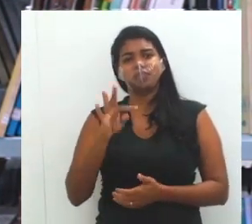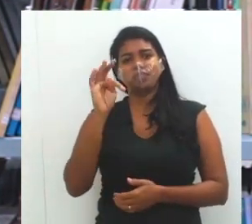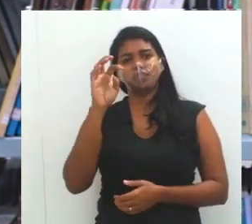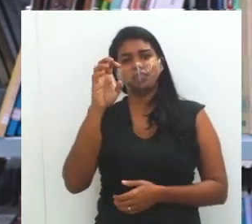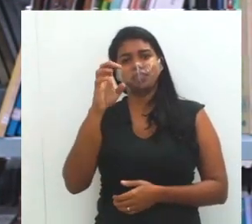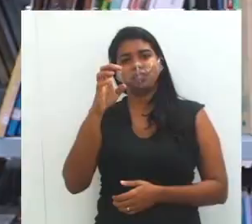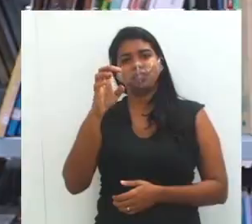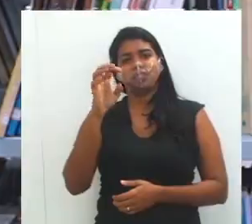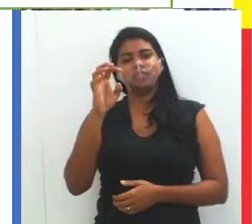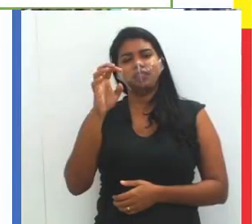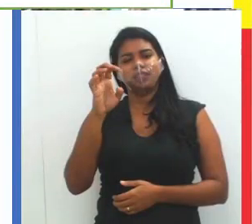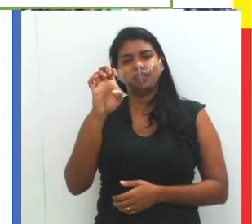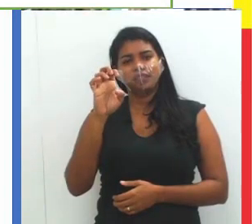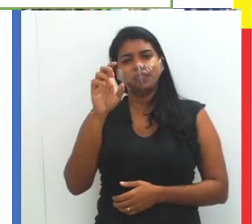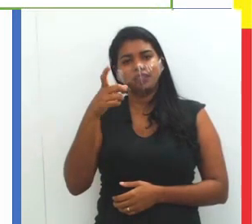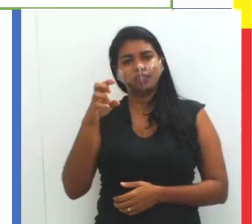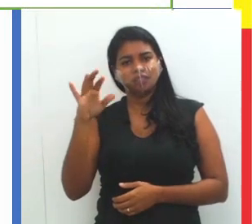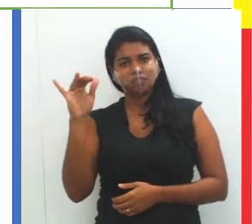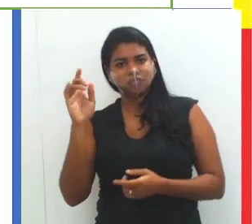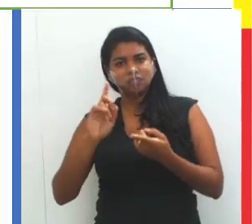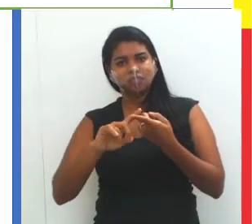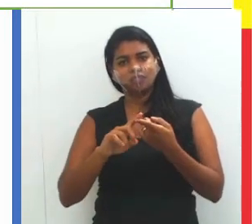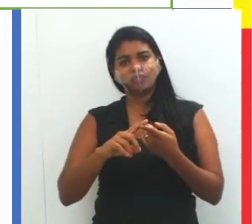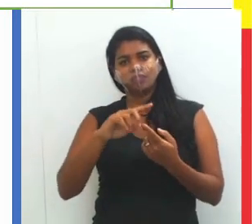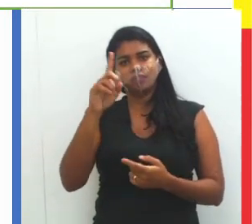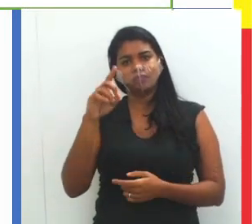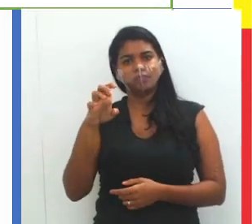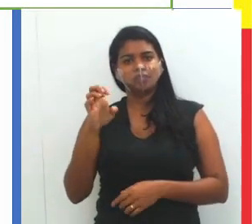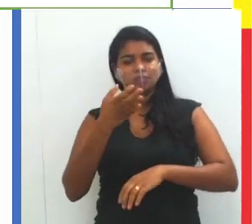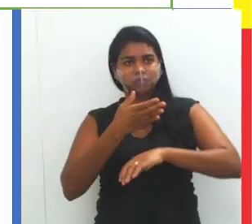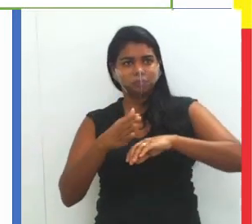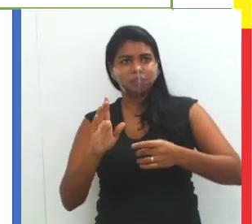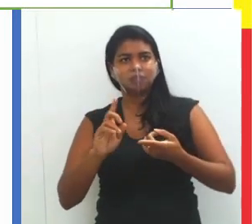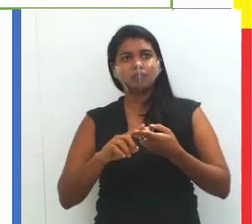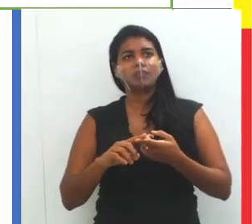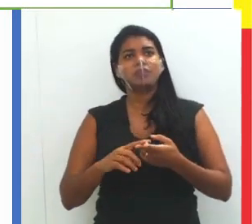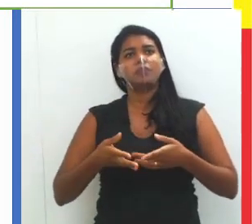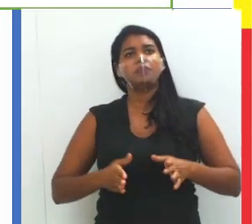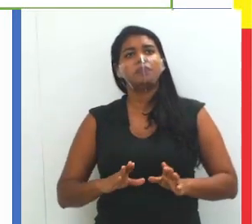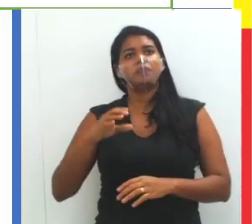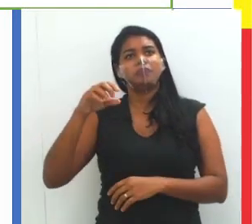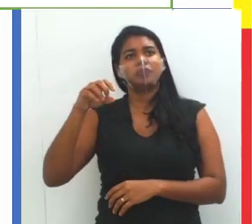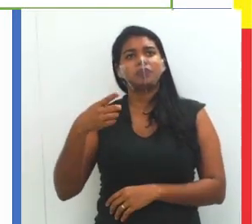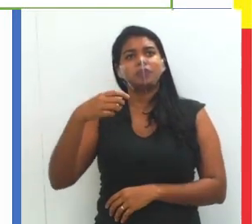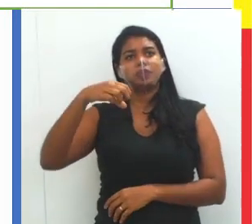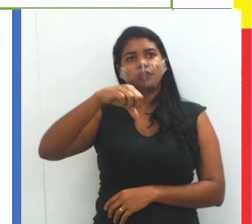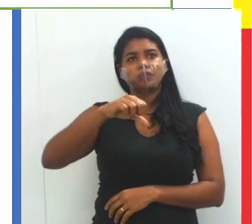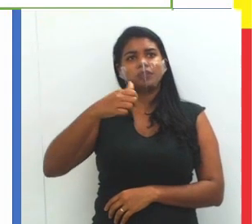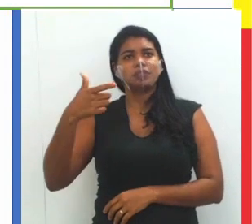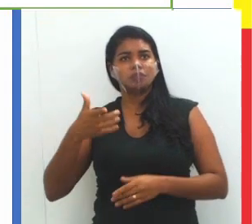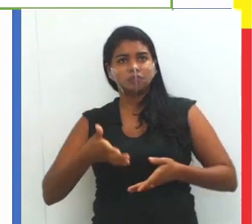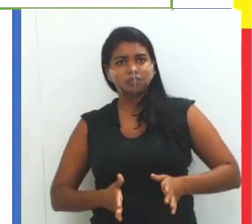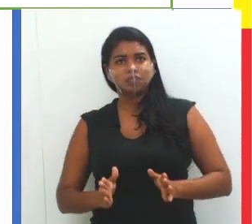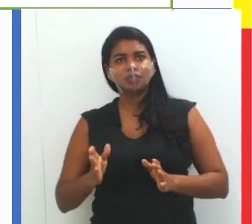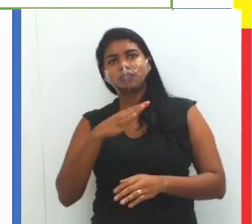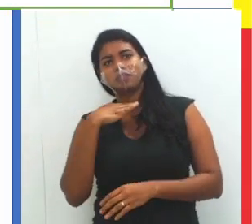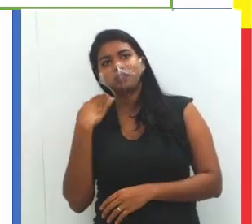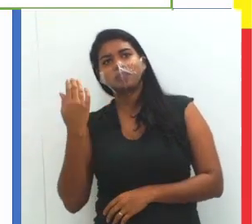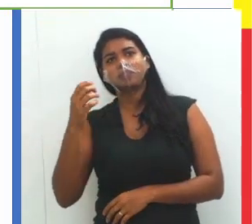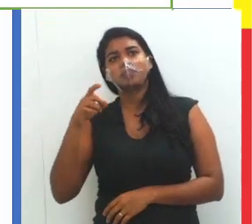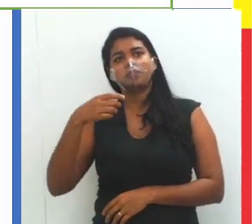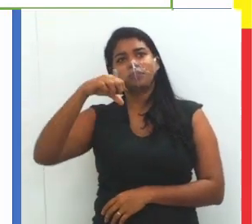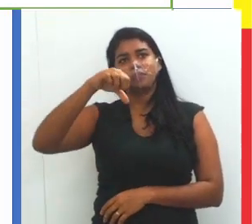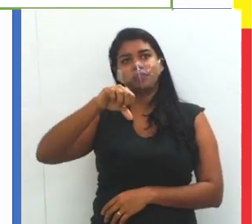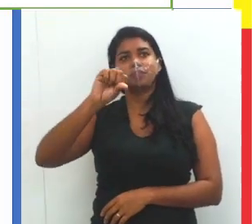também. É verdade. O Luiz Gonzaga, ele nasceu em 1912 e faleceu em 1989, né? Como a